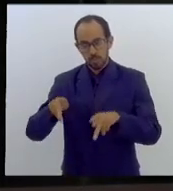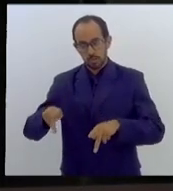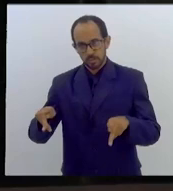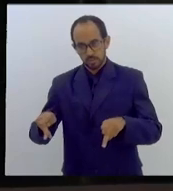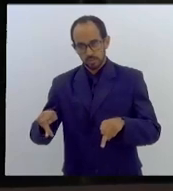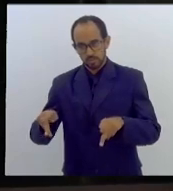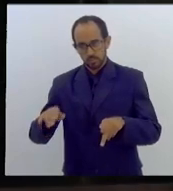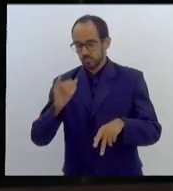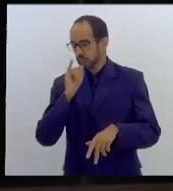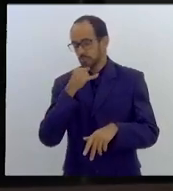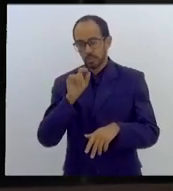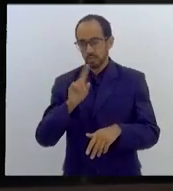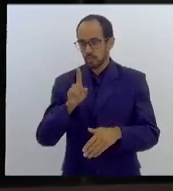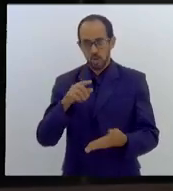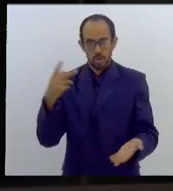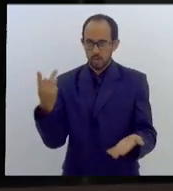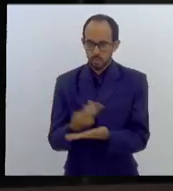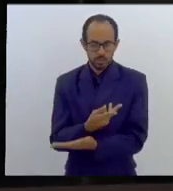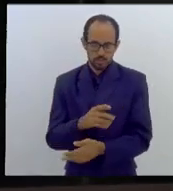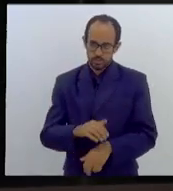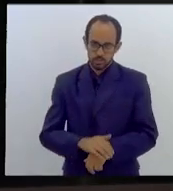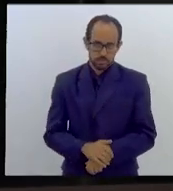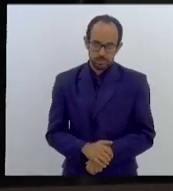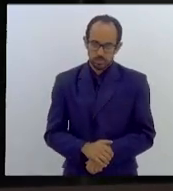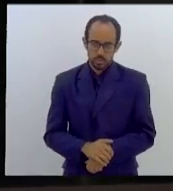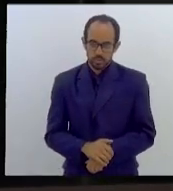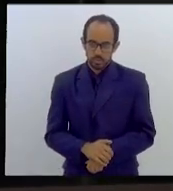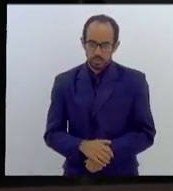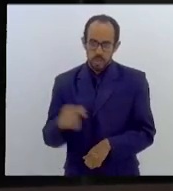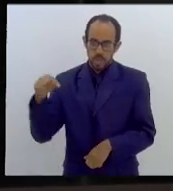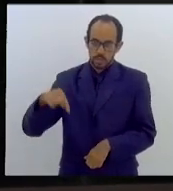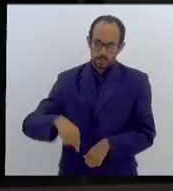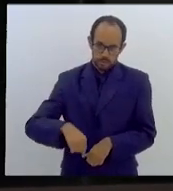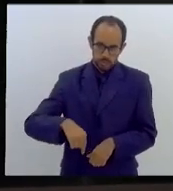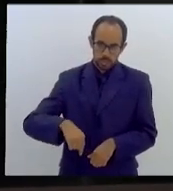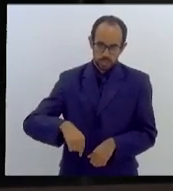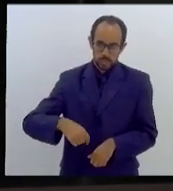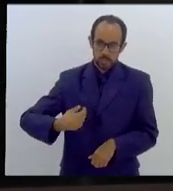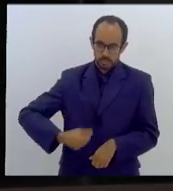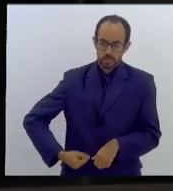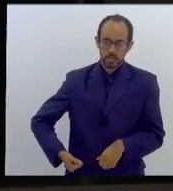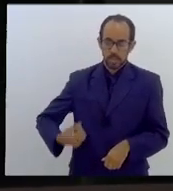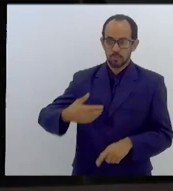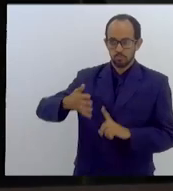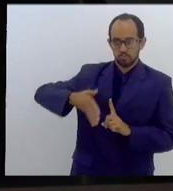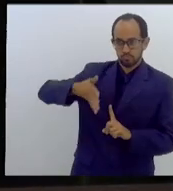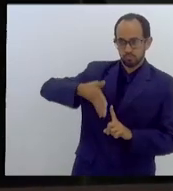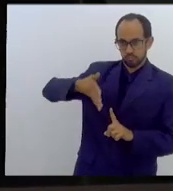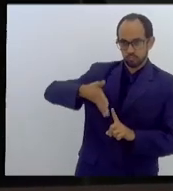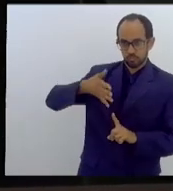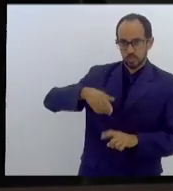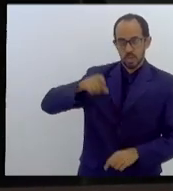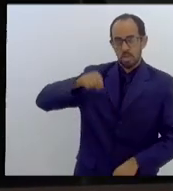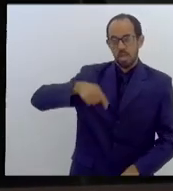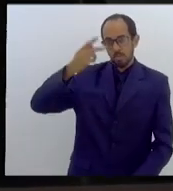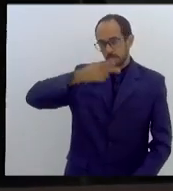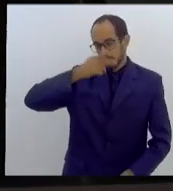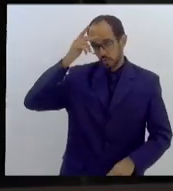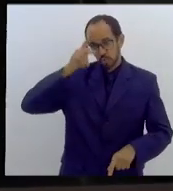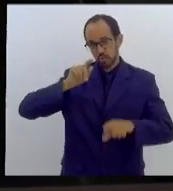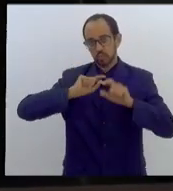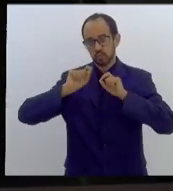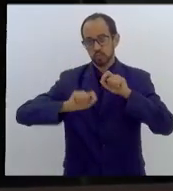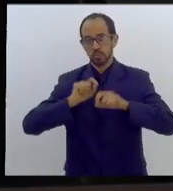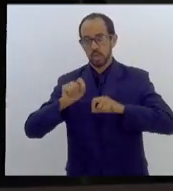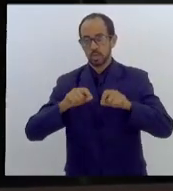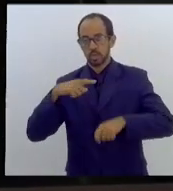Infelizmente, não é isso que acontece. Aqui, quem ocupou a tribuna até agora são pessoas